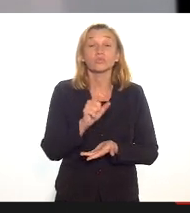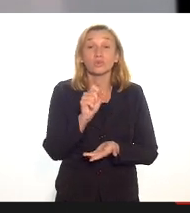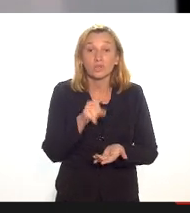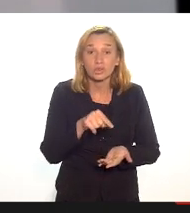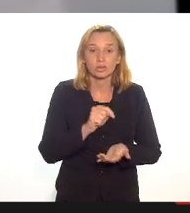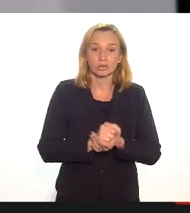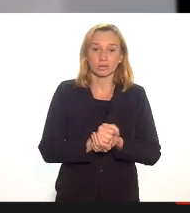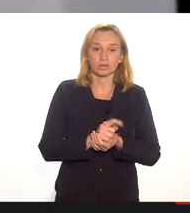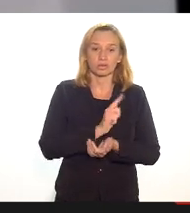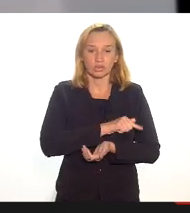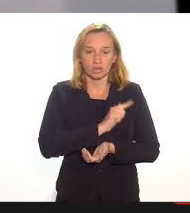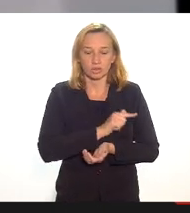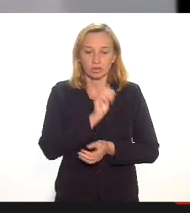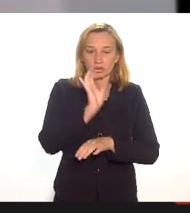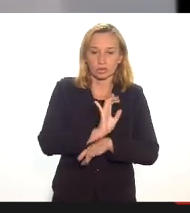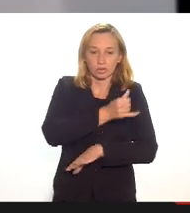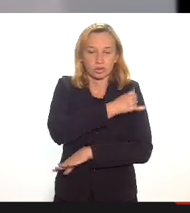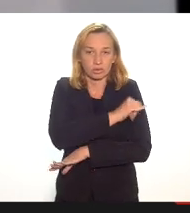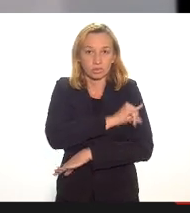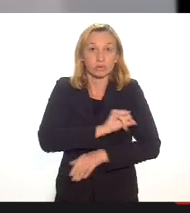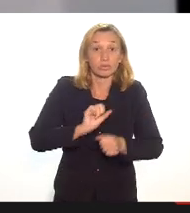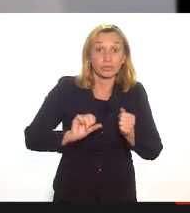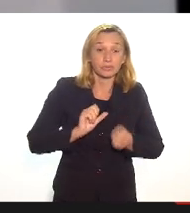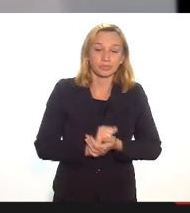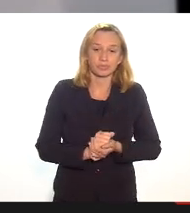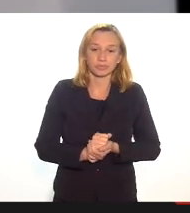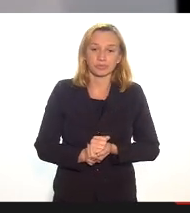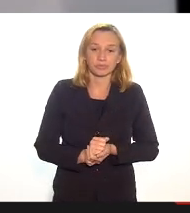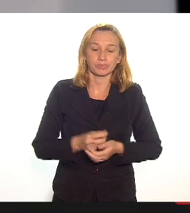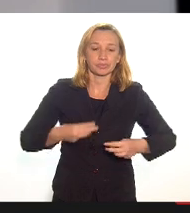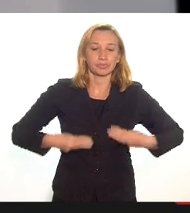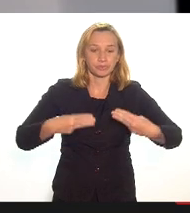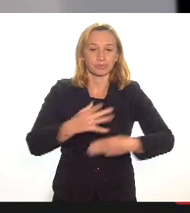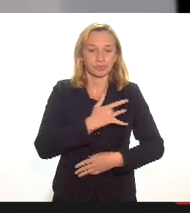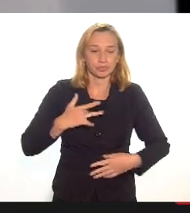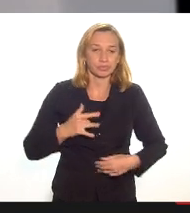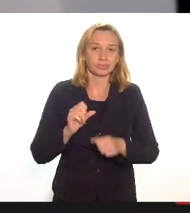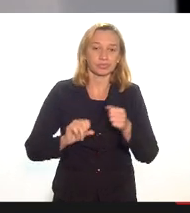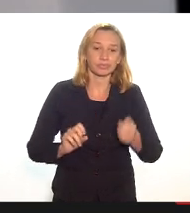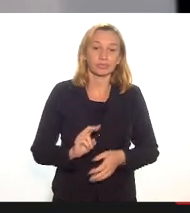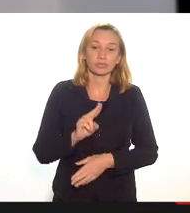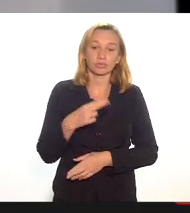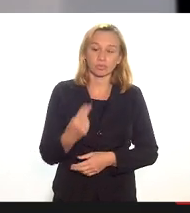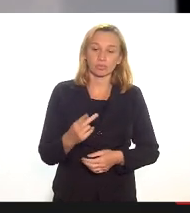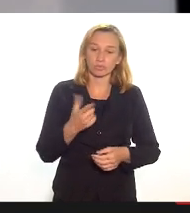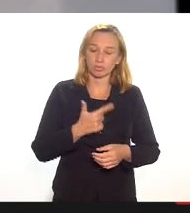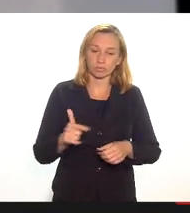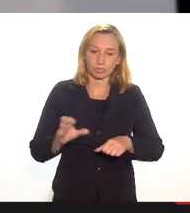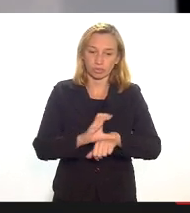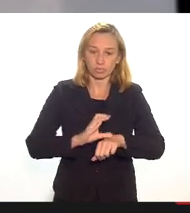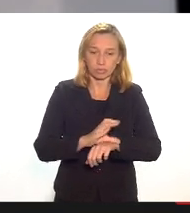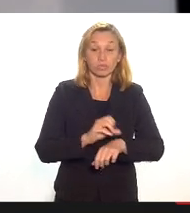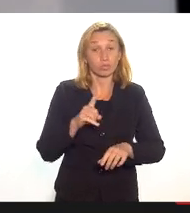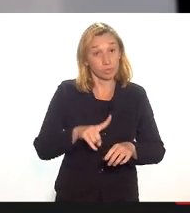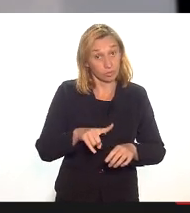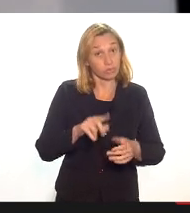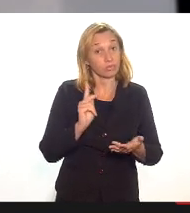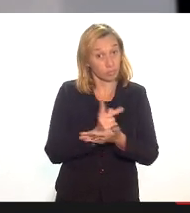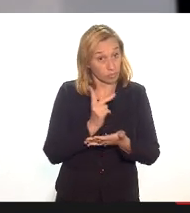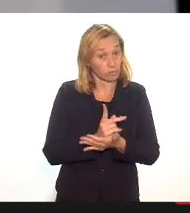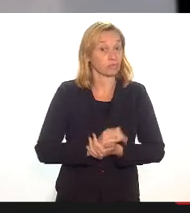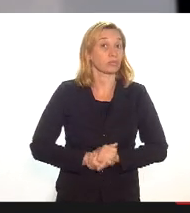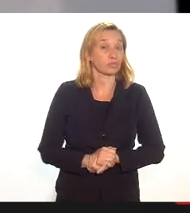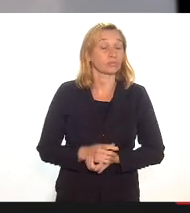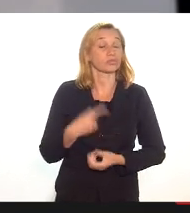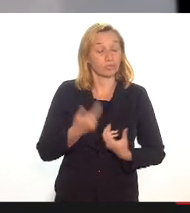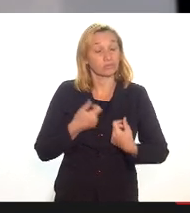que a gestão do Estado do Rio de Janeiro está fazendo e o Ministério da Saúde está fazendo, ou isso é inconstitucional e é ilegal. Então,